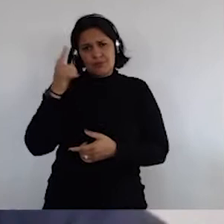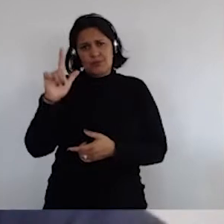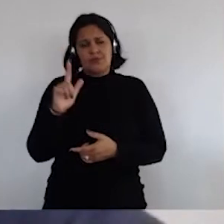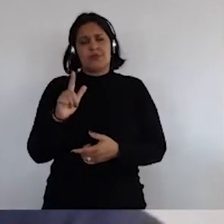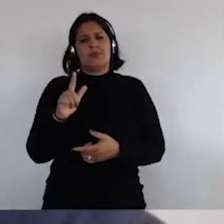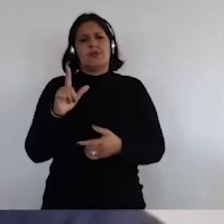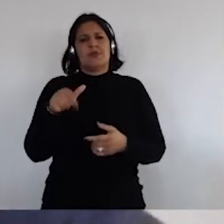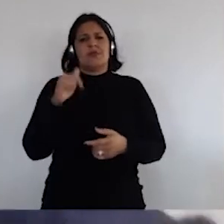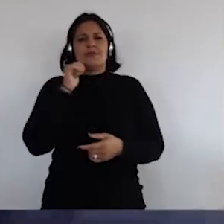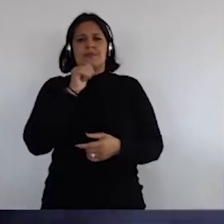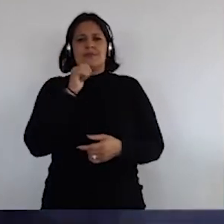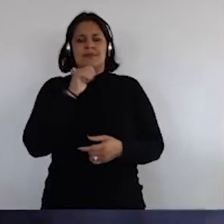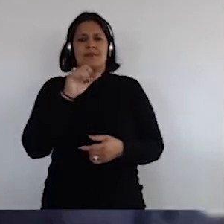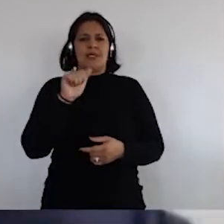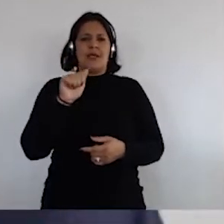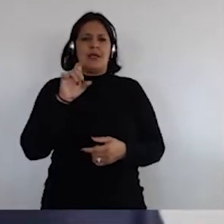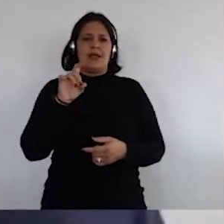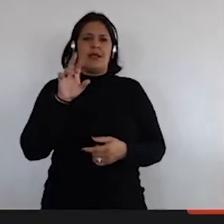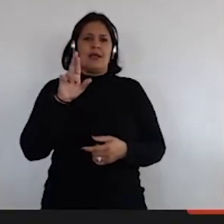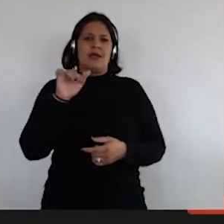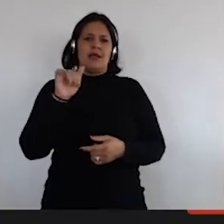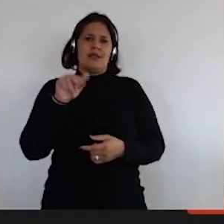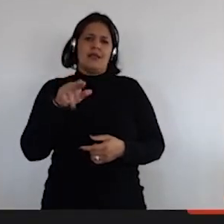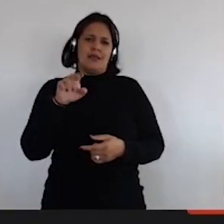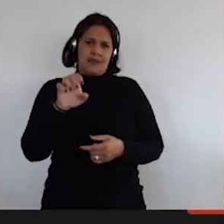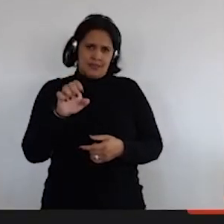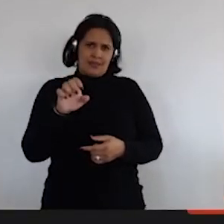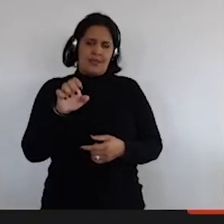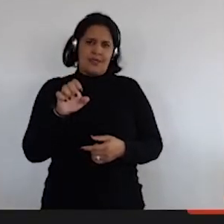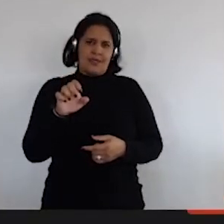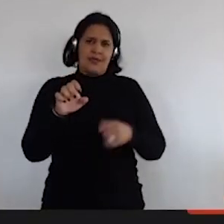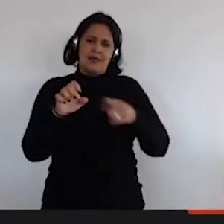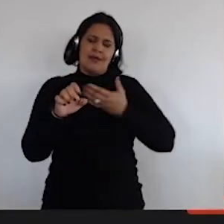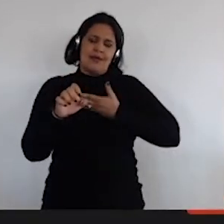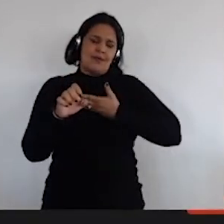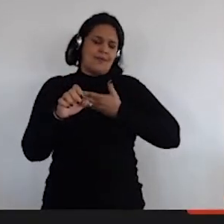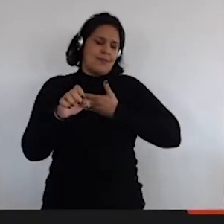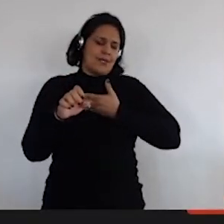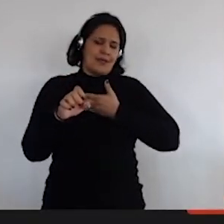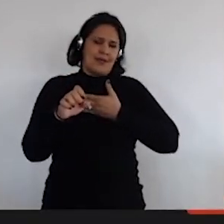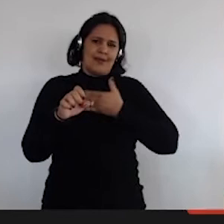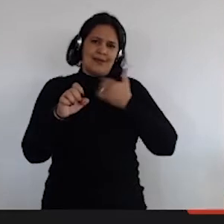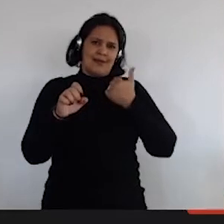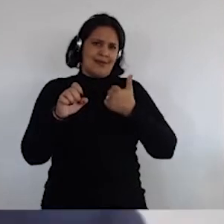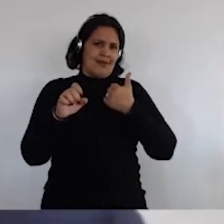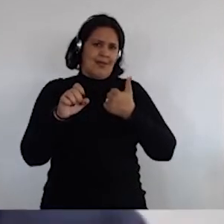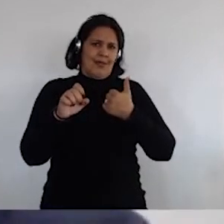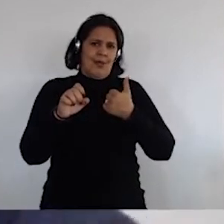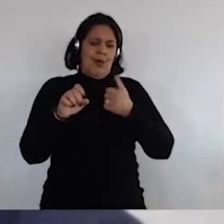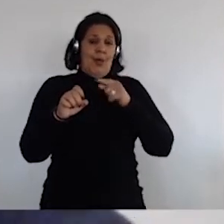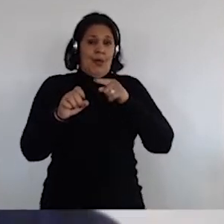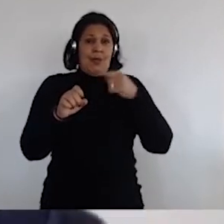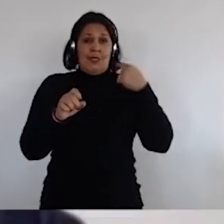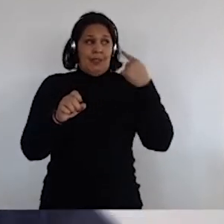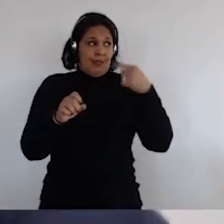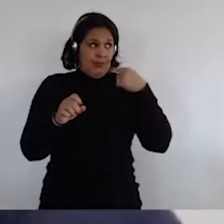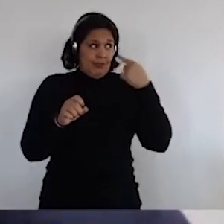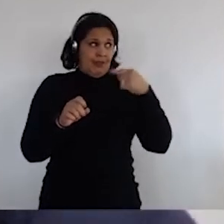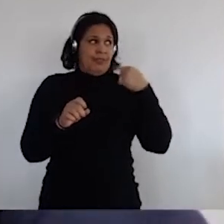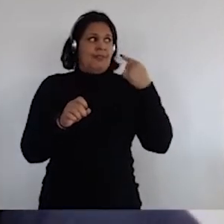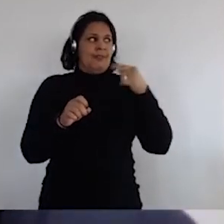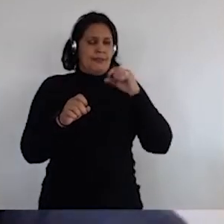nossa doutora Adriane Magalhães, querida amiga, doutora Adriane, que é